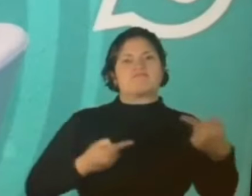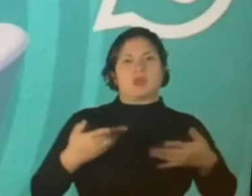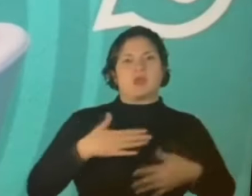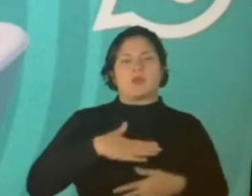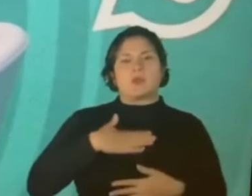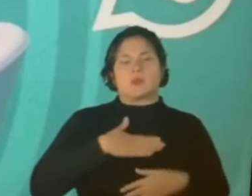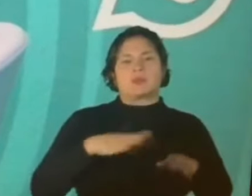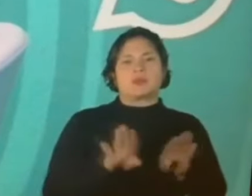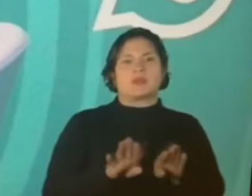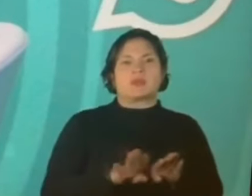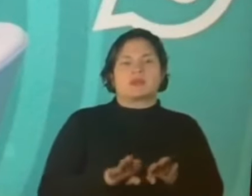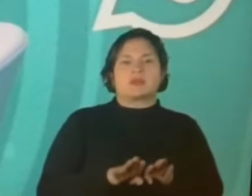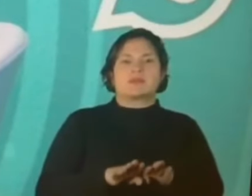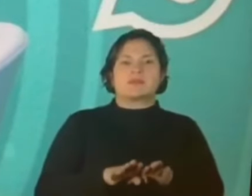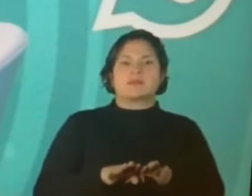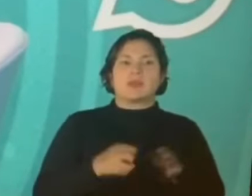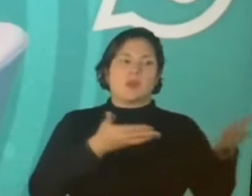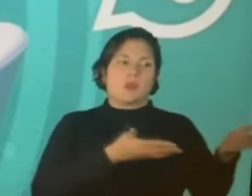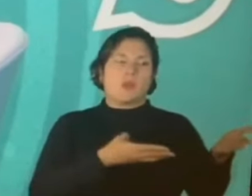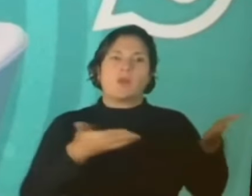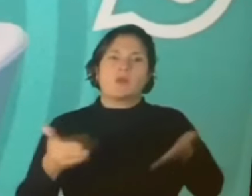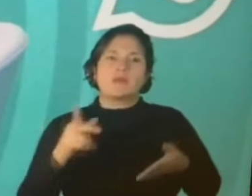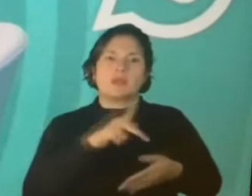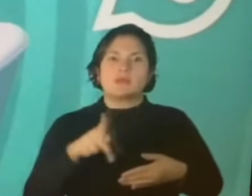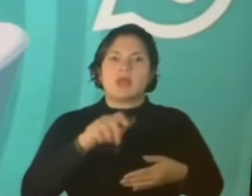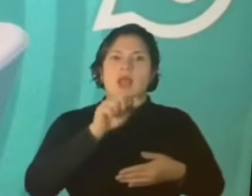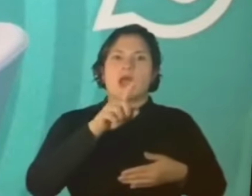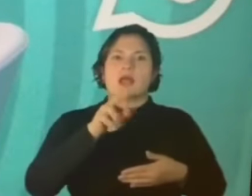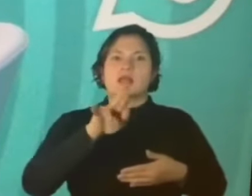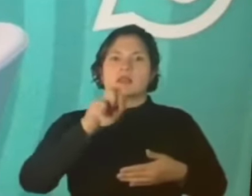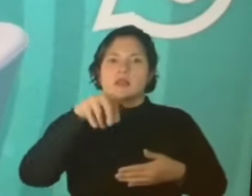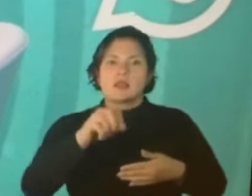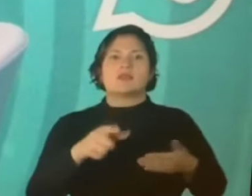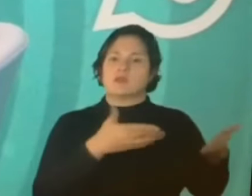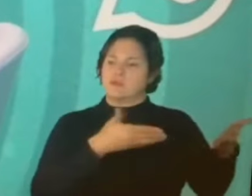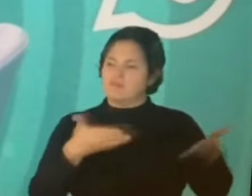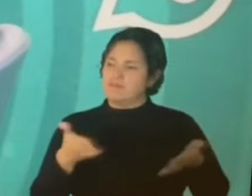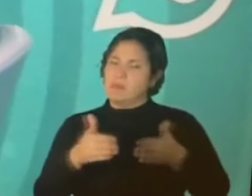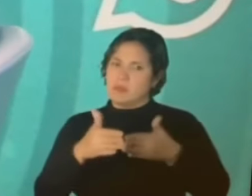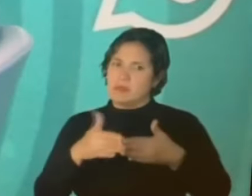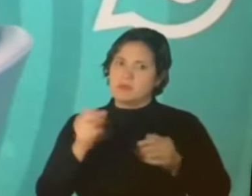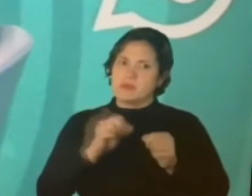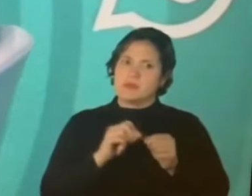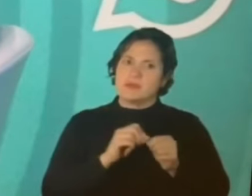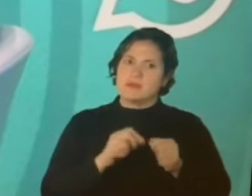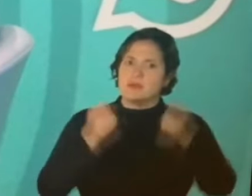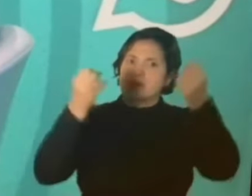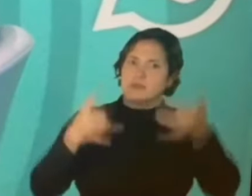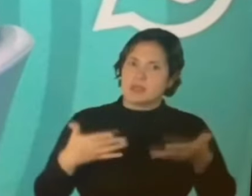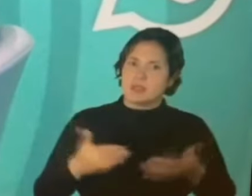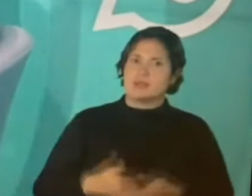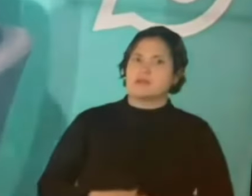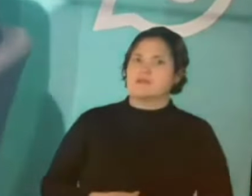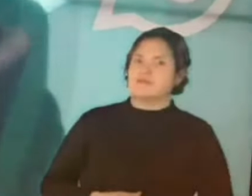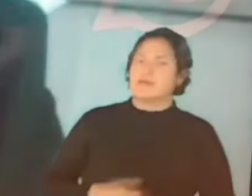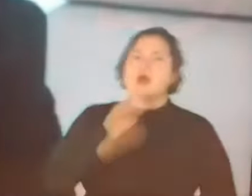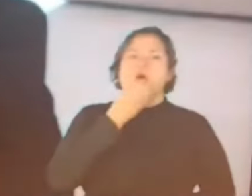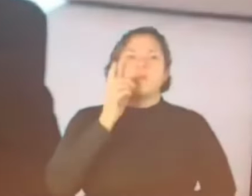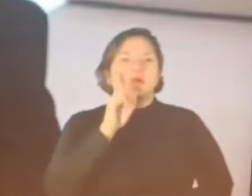gostaria também de convidar o professor Adriano para fazer a sua apresentação. Bom dia,